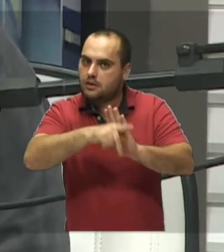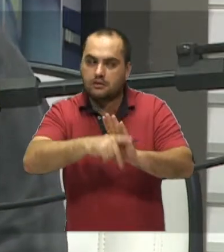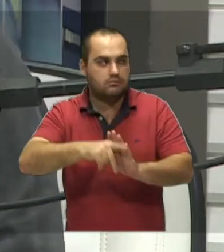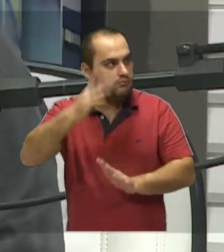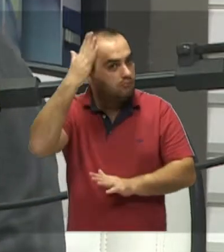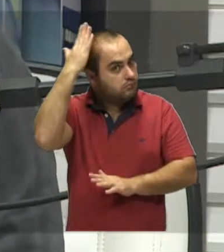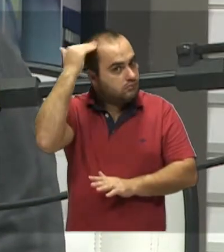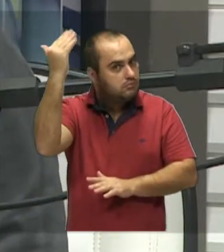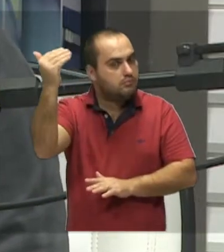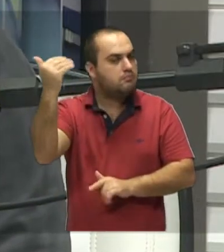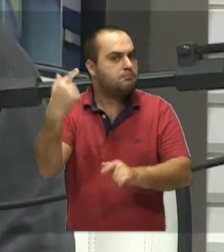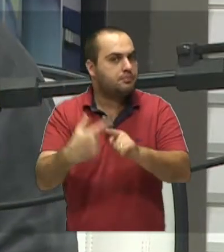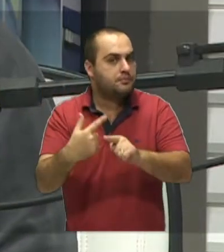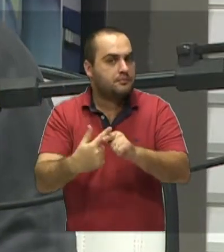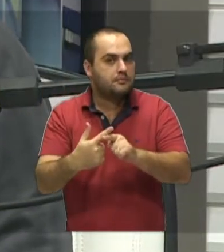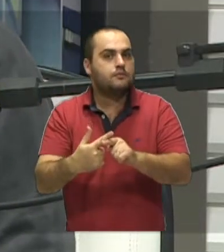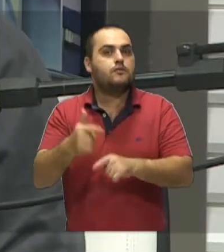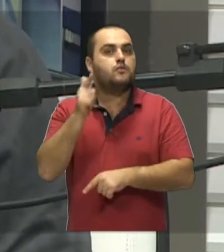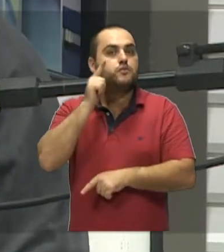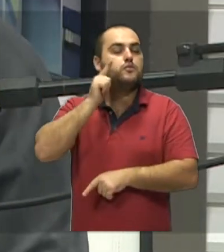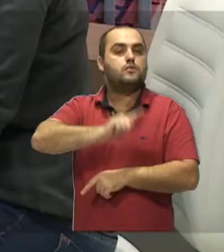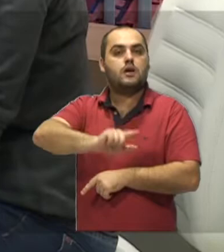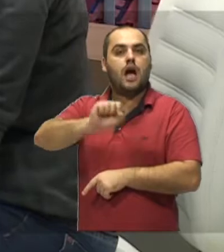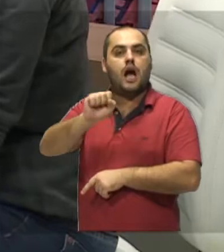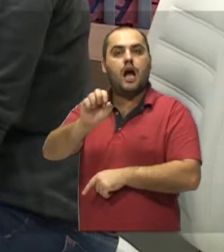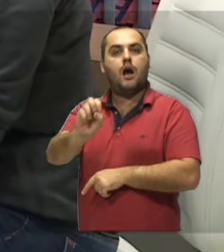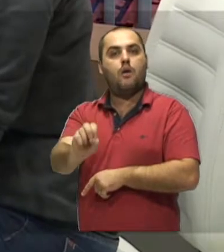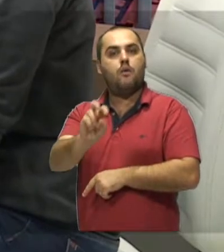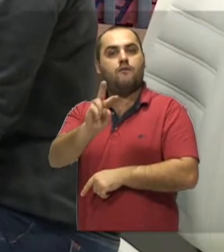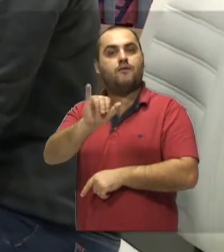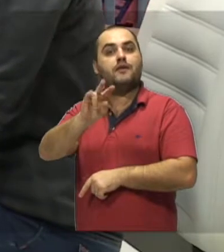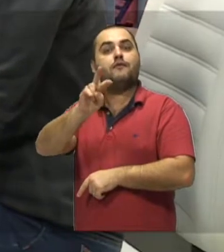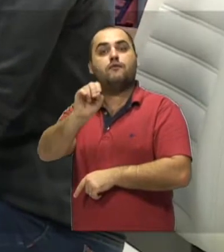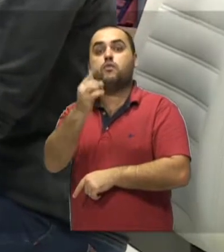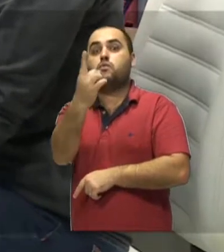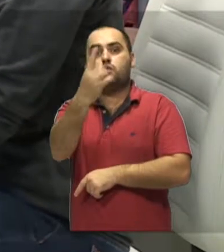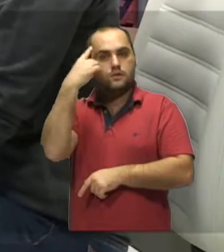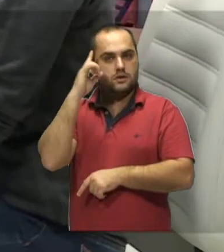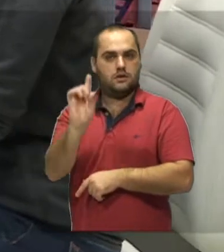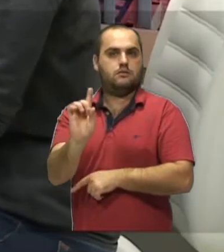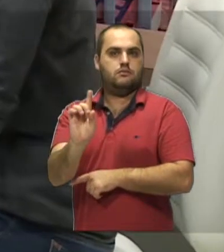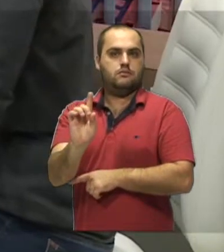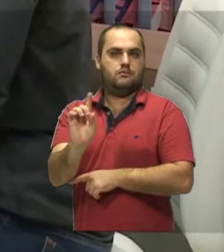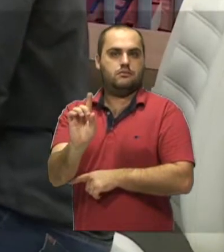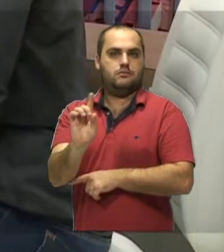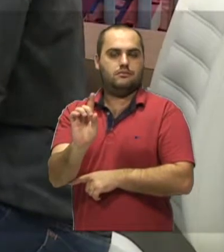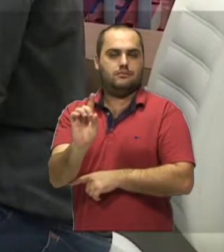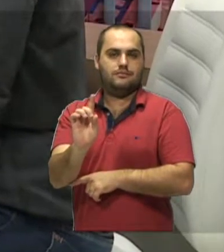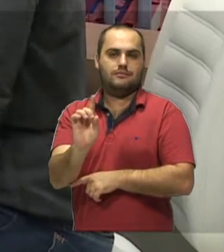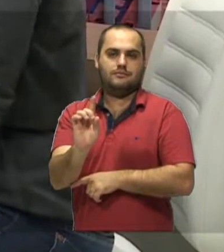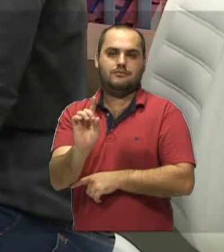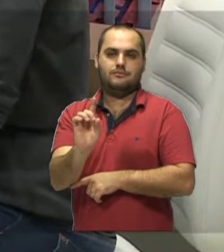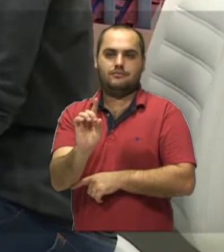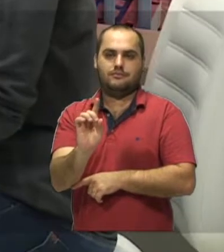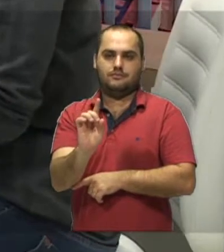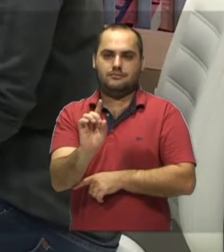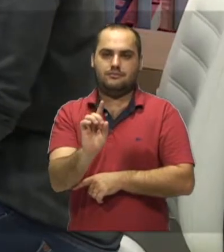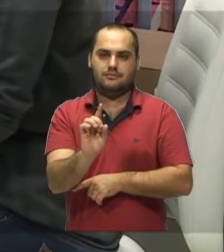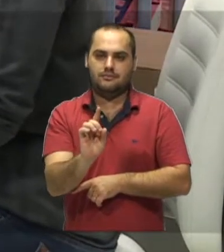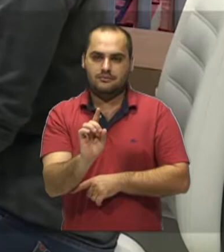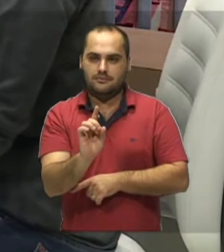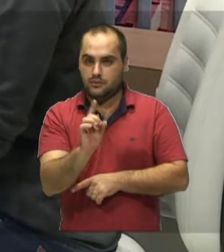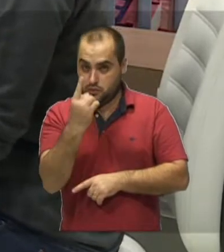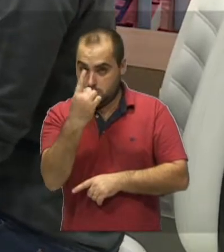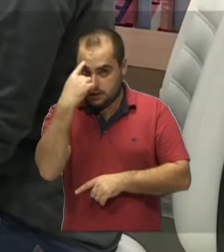nós gravamos ele ao vivo num dia de gravação. É claro claro que assim, um dia de gravação